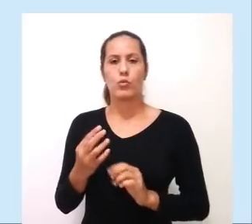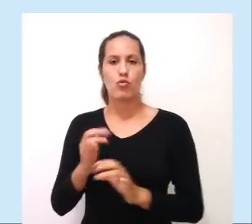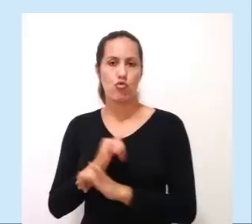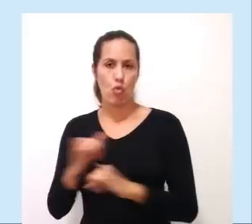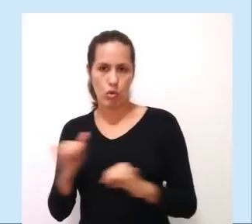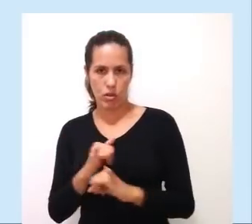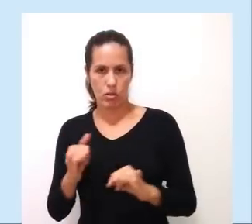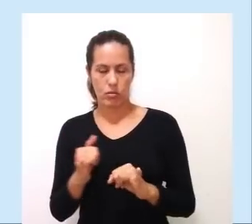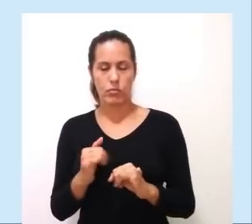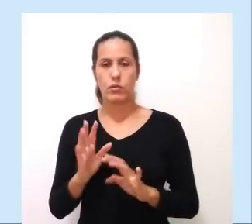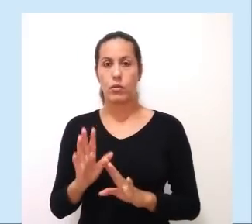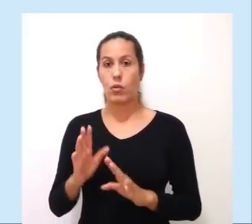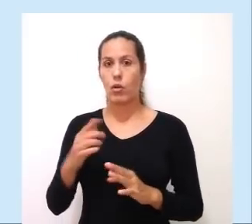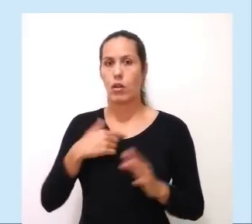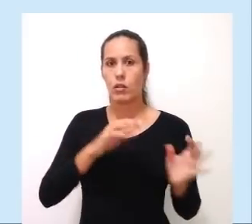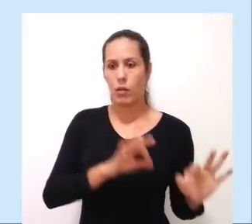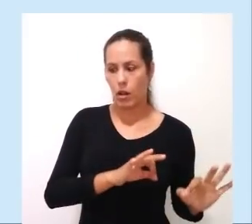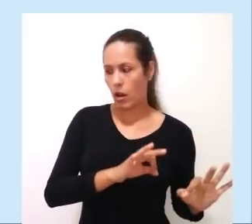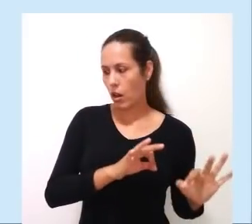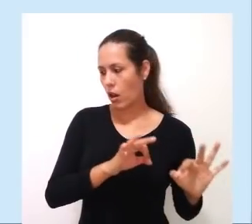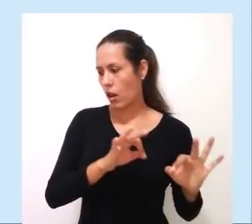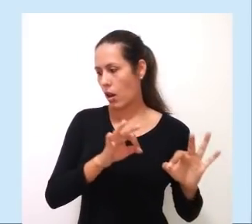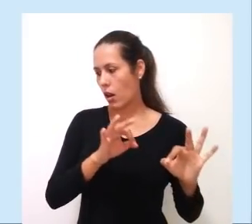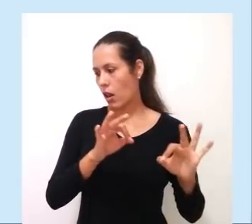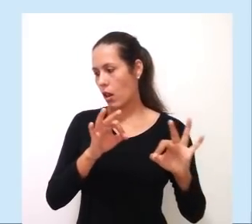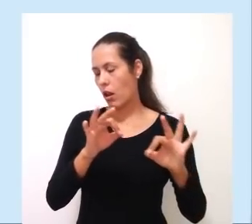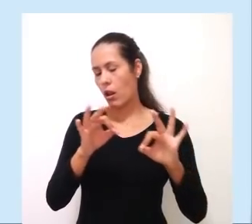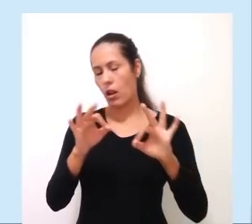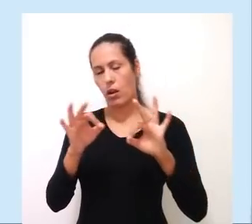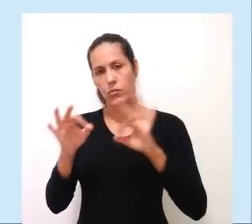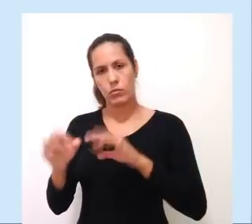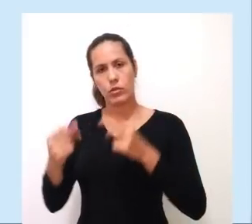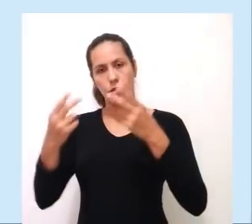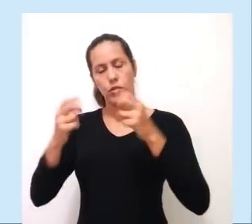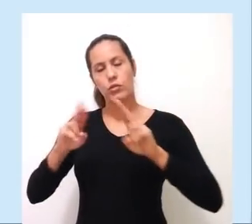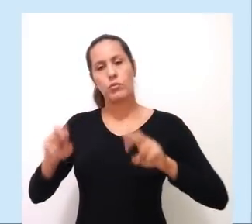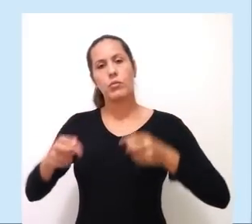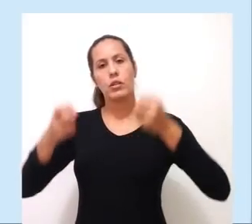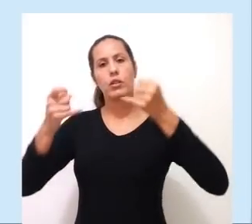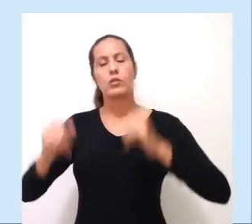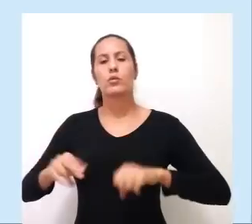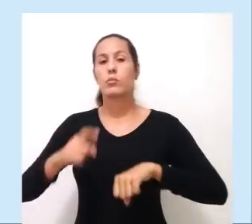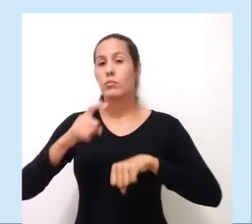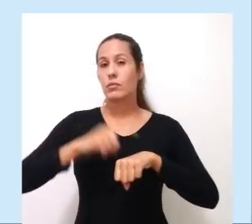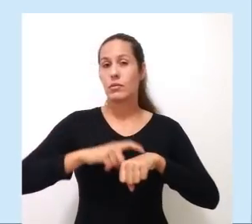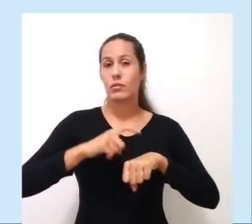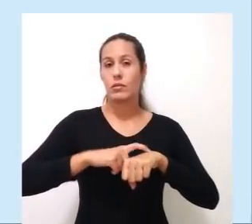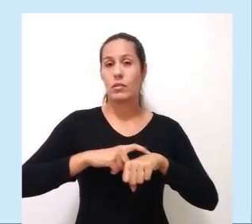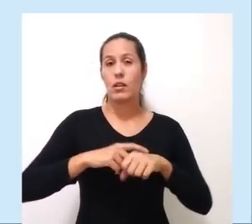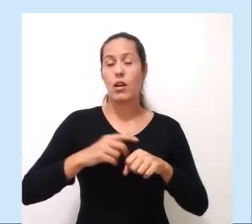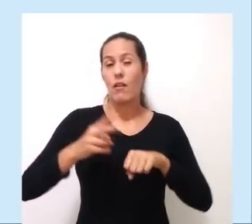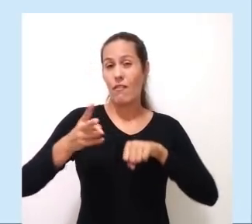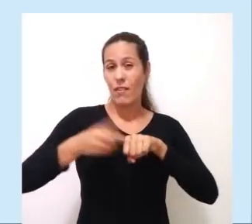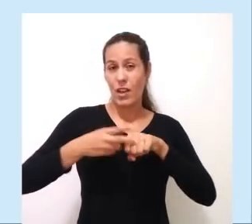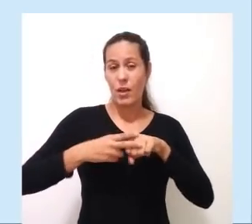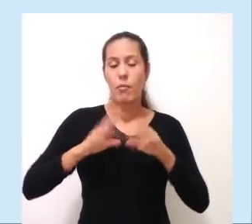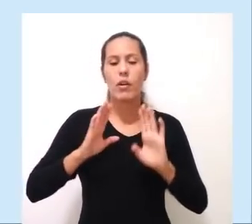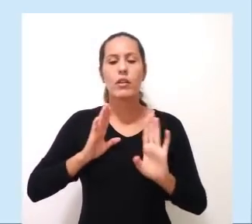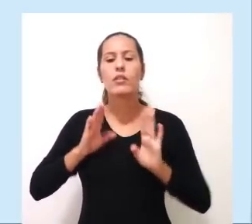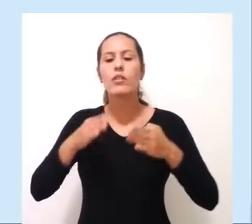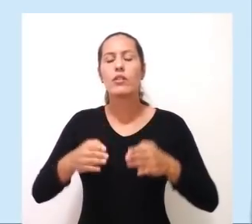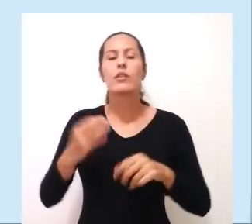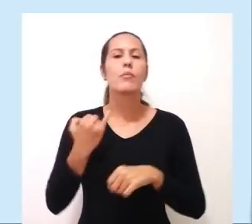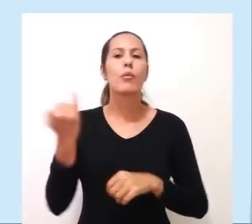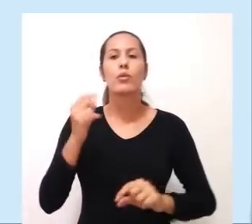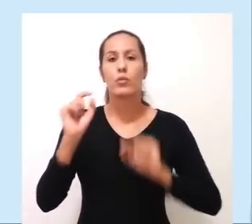só, toda essa caminhada nossa hoje, da questão dos tempos verbais, é para enfatizar um ponto importante. Não é